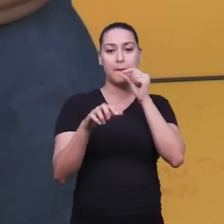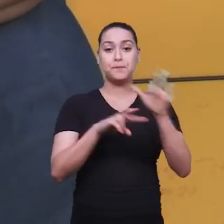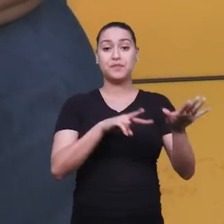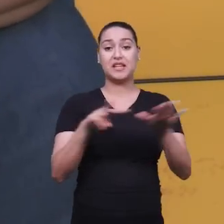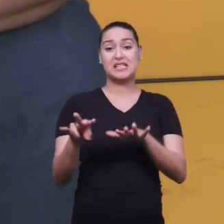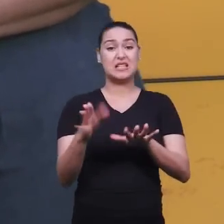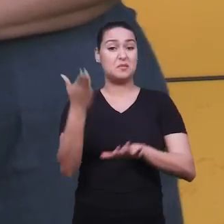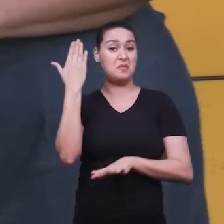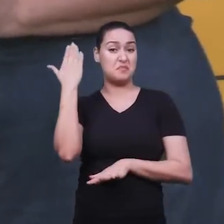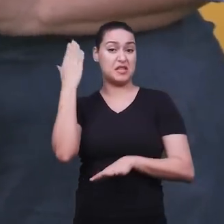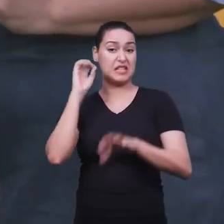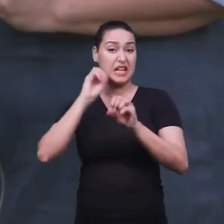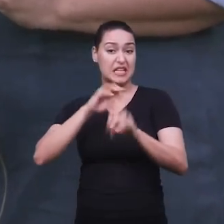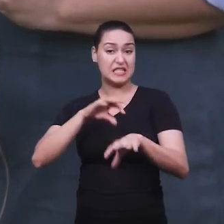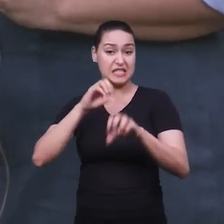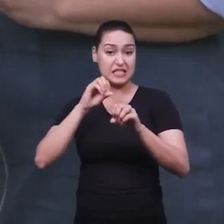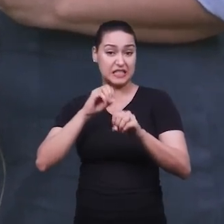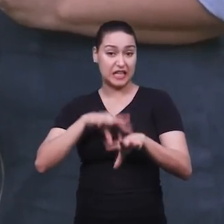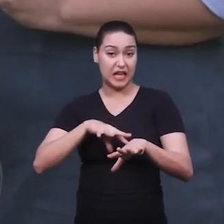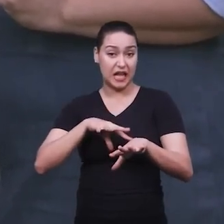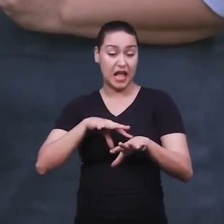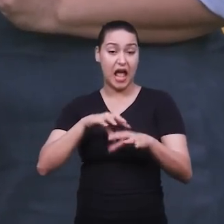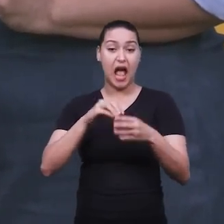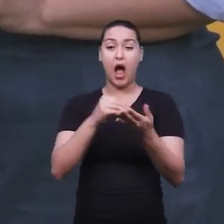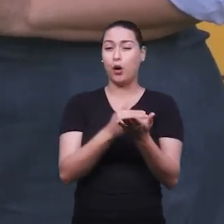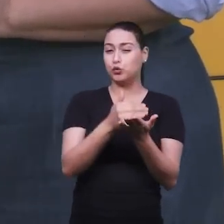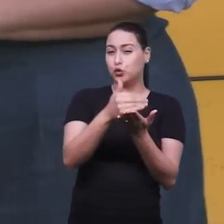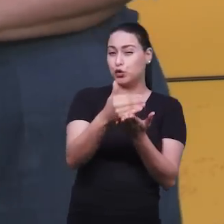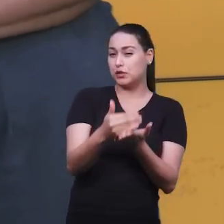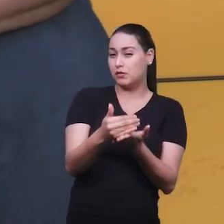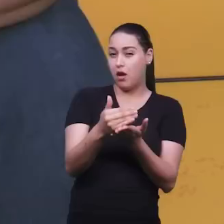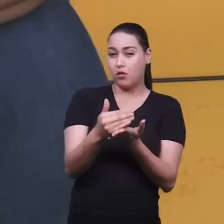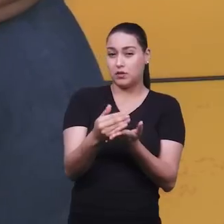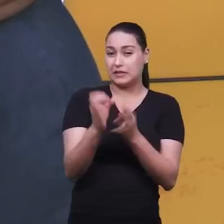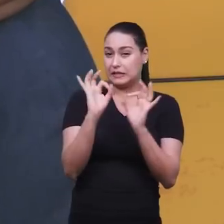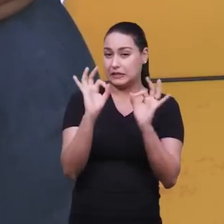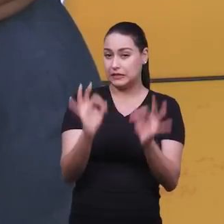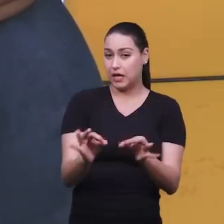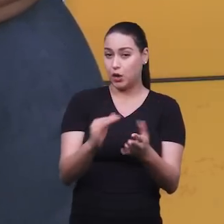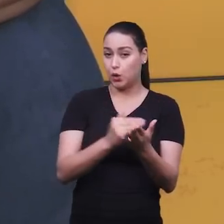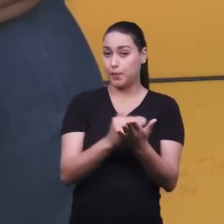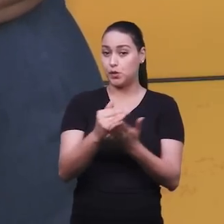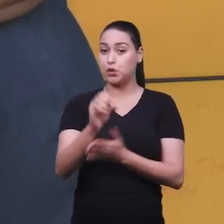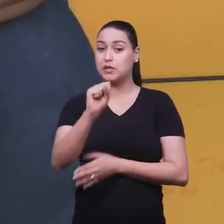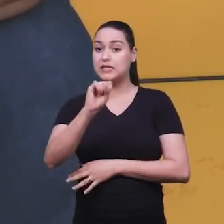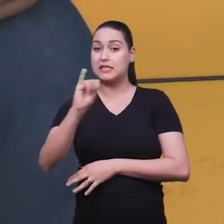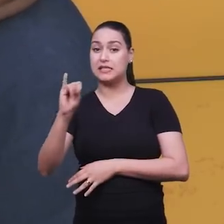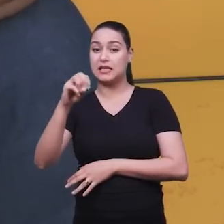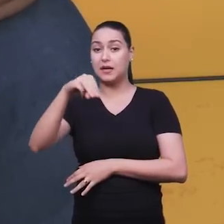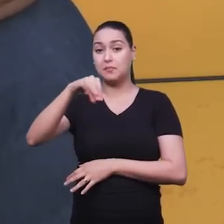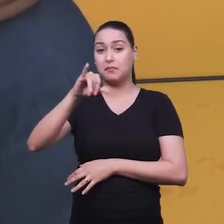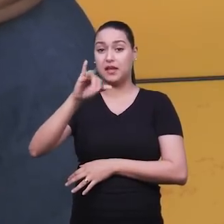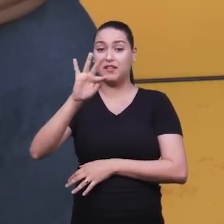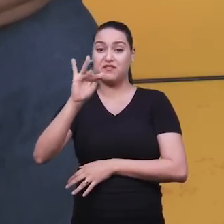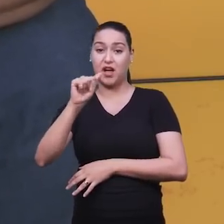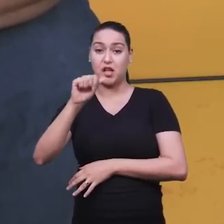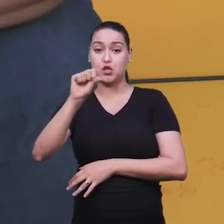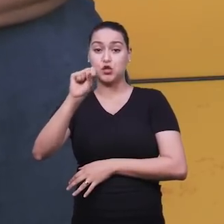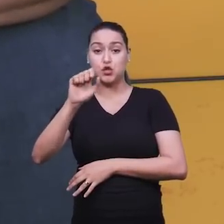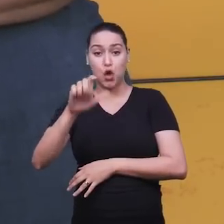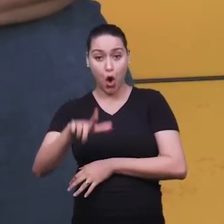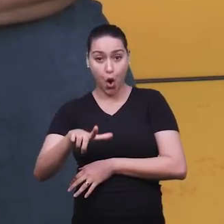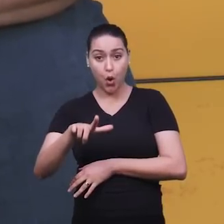tia ensinou a introdução original, que começou com a notinha Si. Si, Mi,